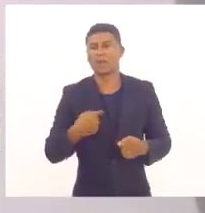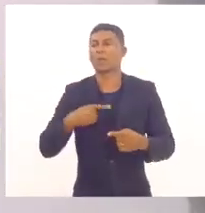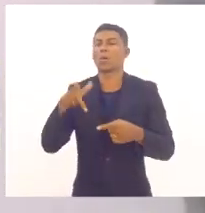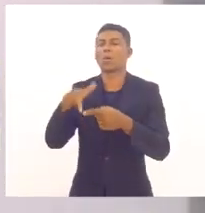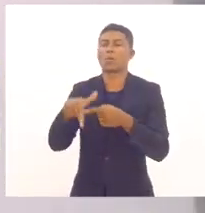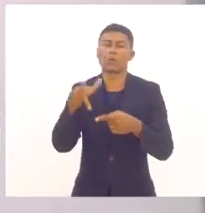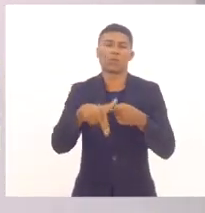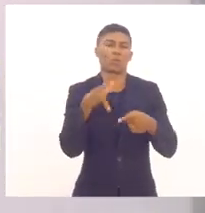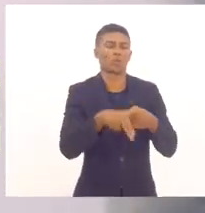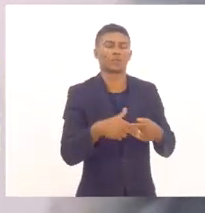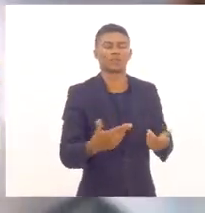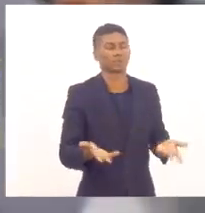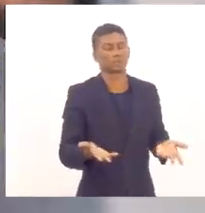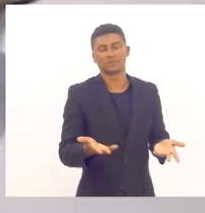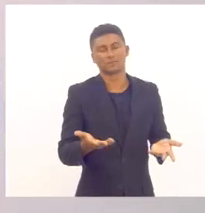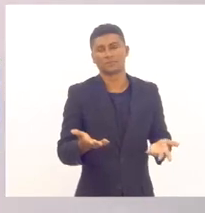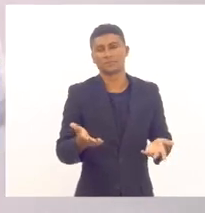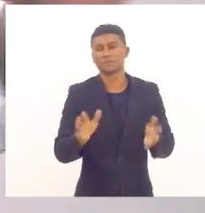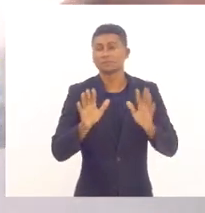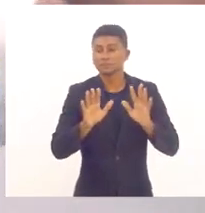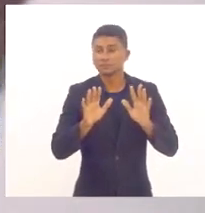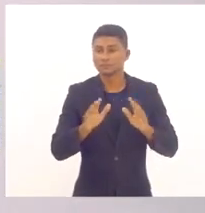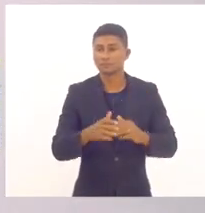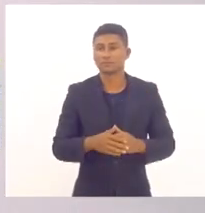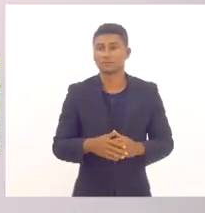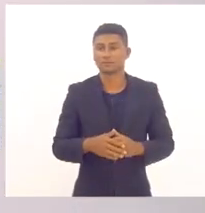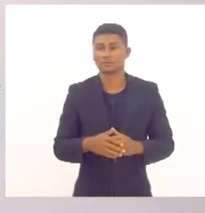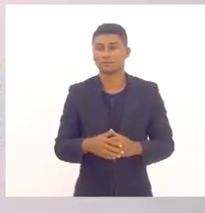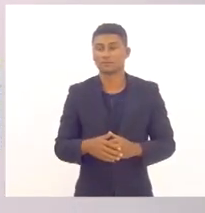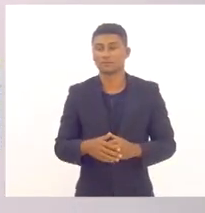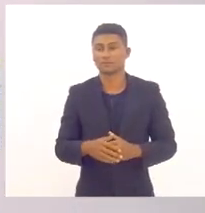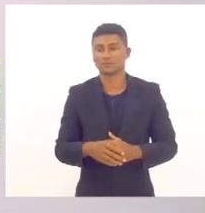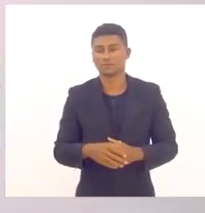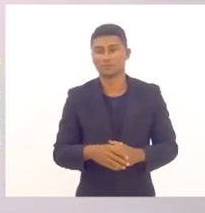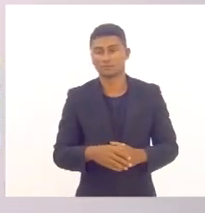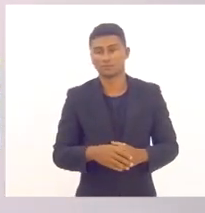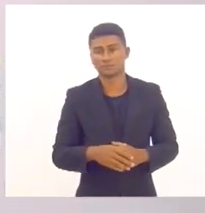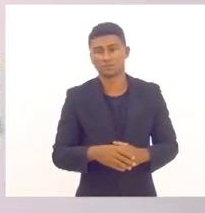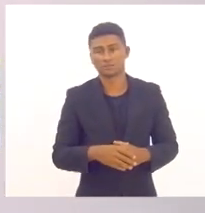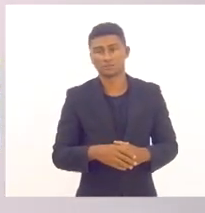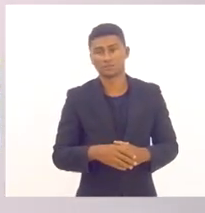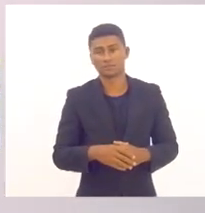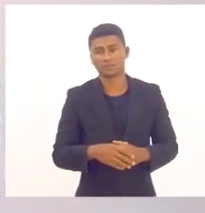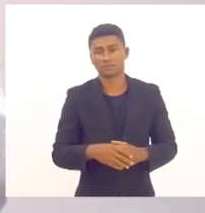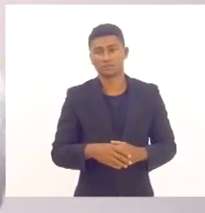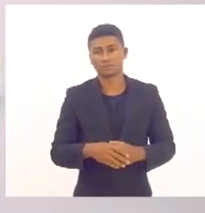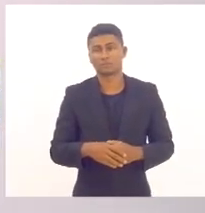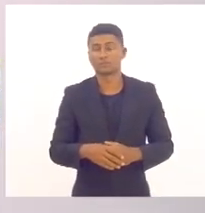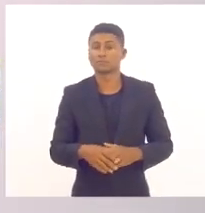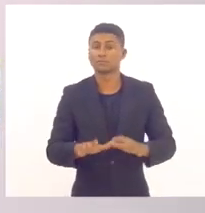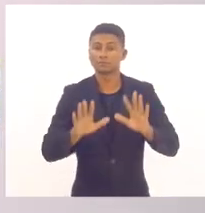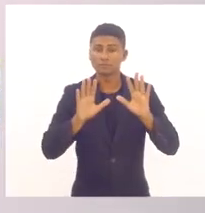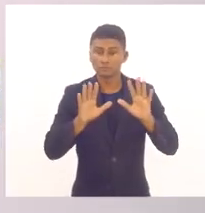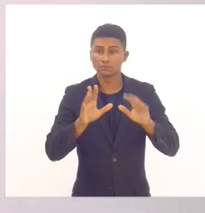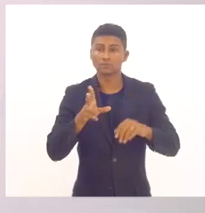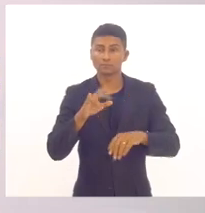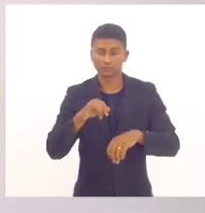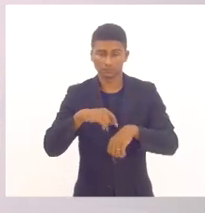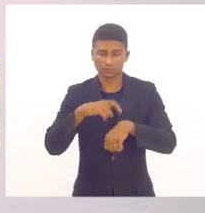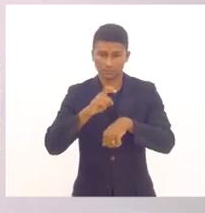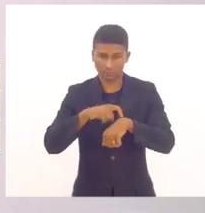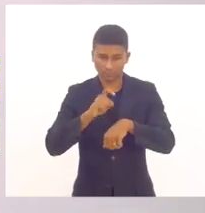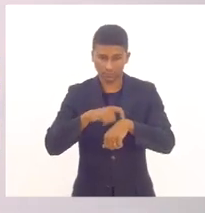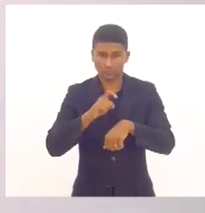interromper aqui os mestres da capoeira, no evento sobre capoeira, né? É bom que medir as coisas. Exatamente. Mas se a gente determinar um